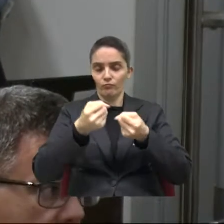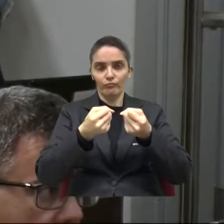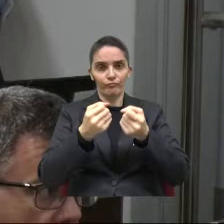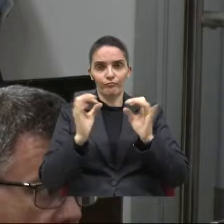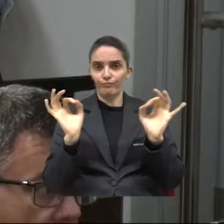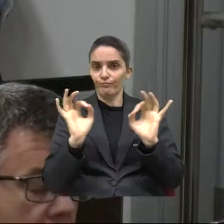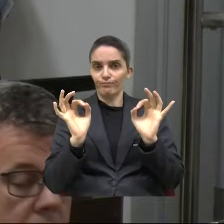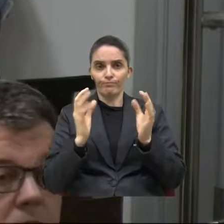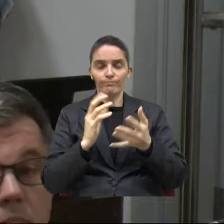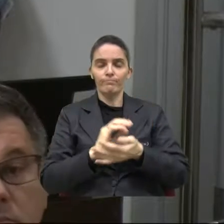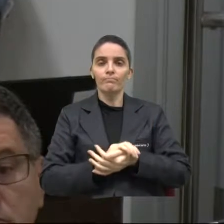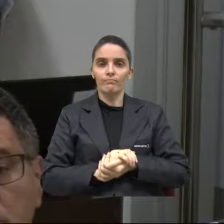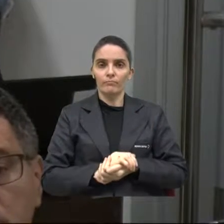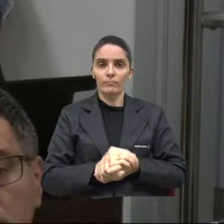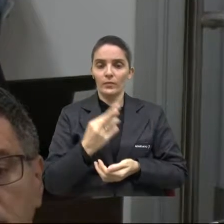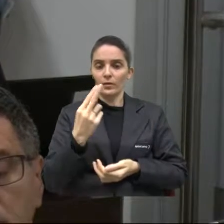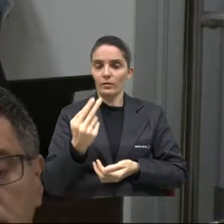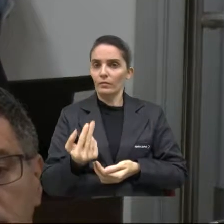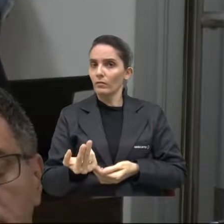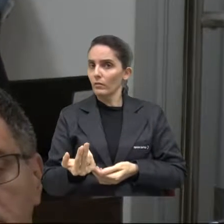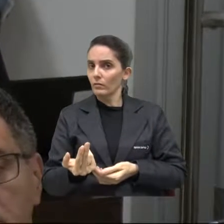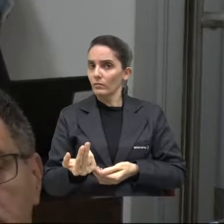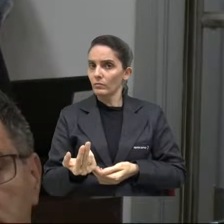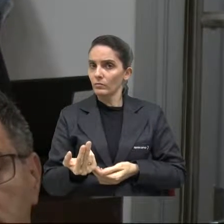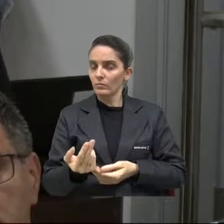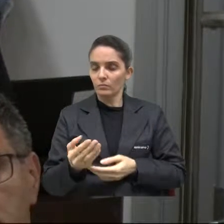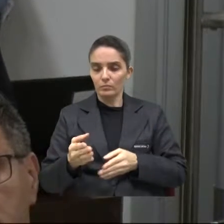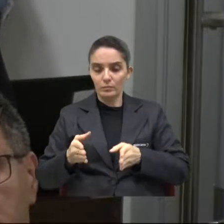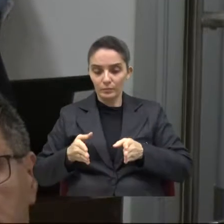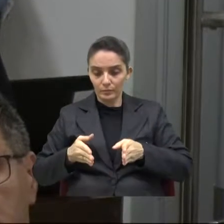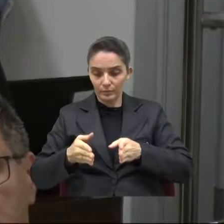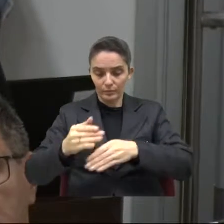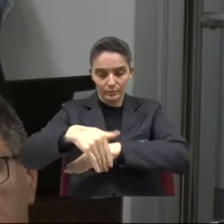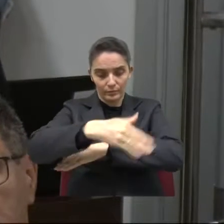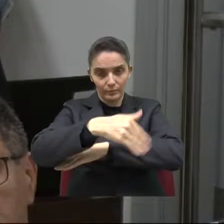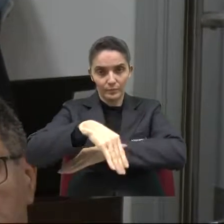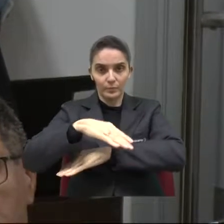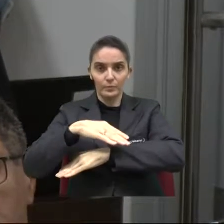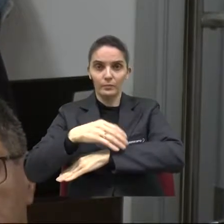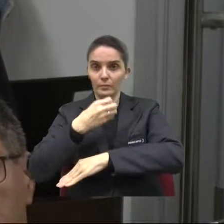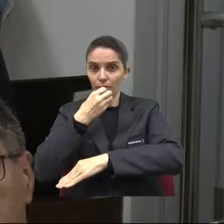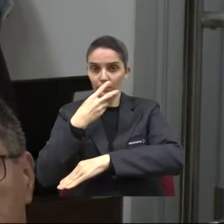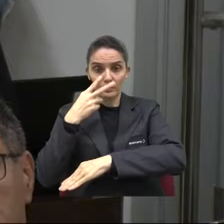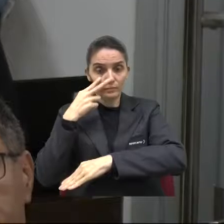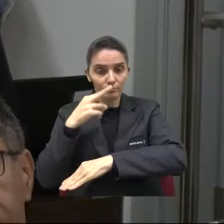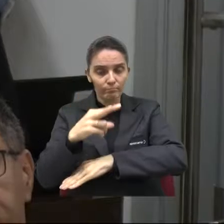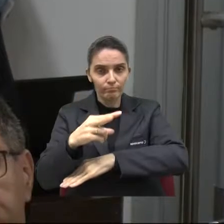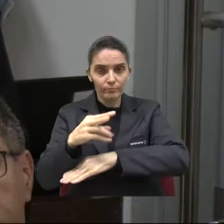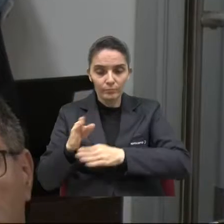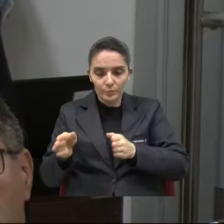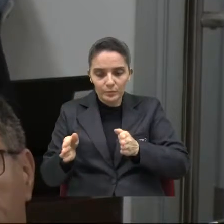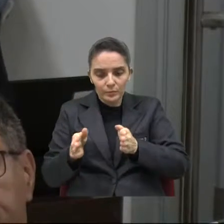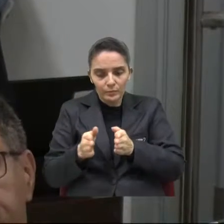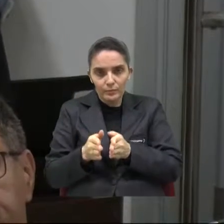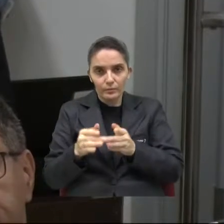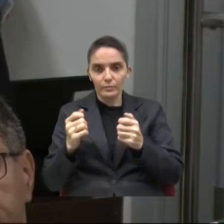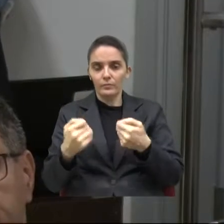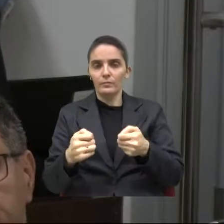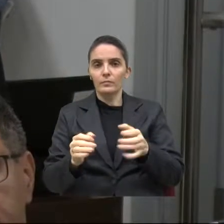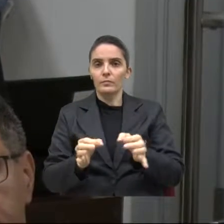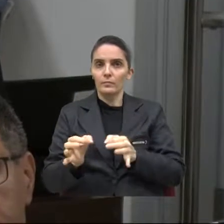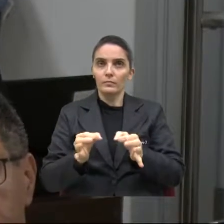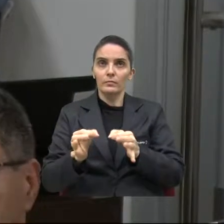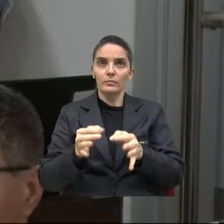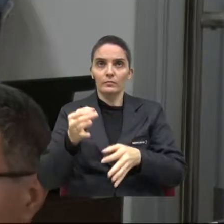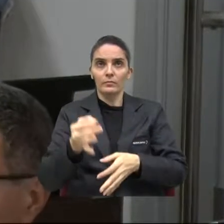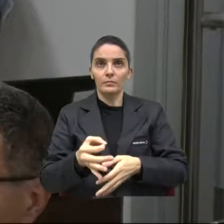vai acontecer ali. Vai ficar, e ali a rua é estreita. Ali a rua da Boa Vista é estreita. Tem que ter um planejamento correto.